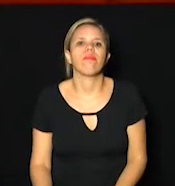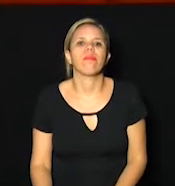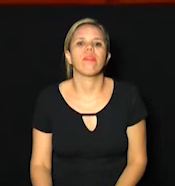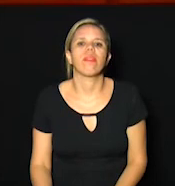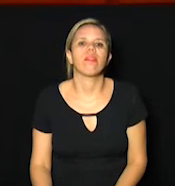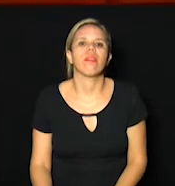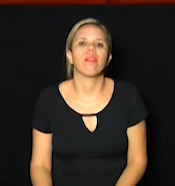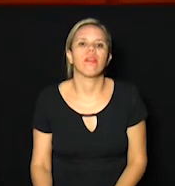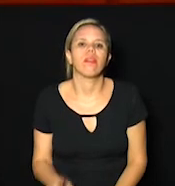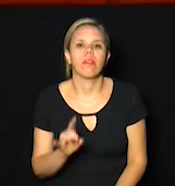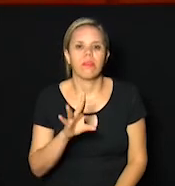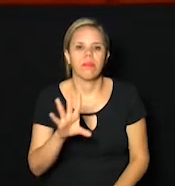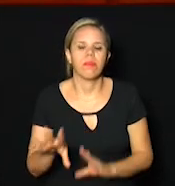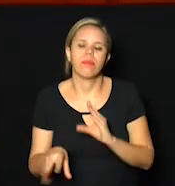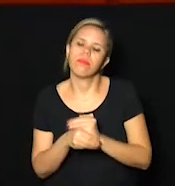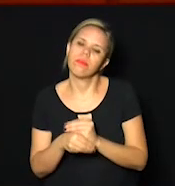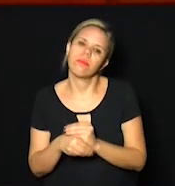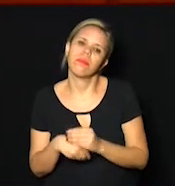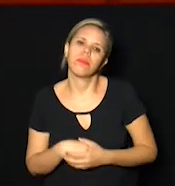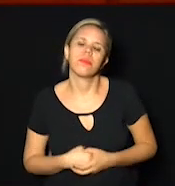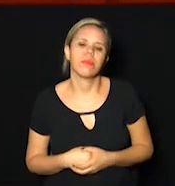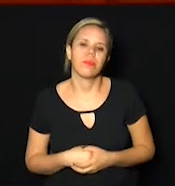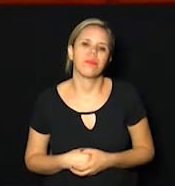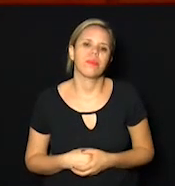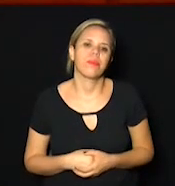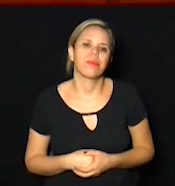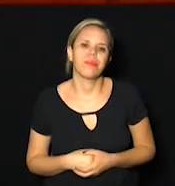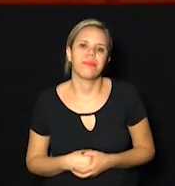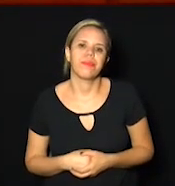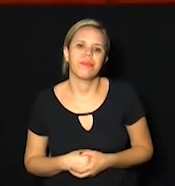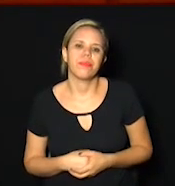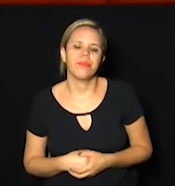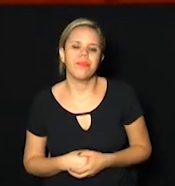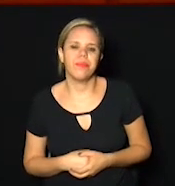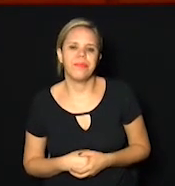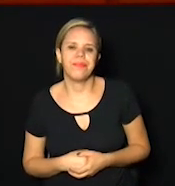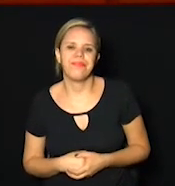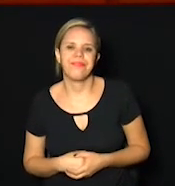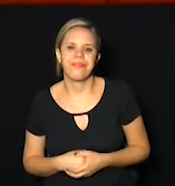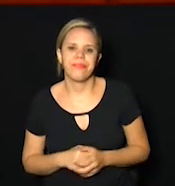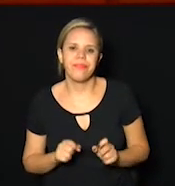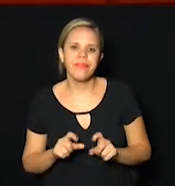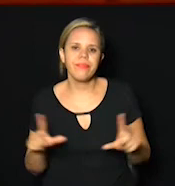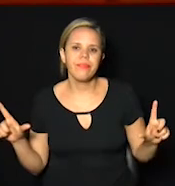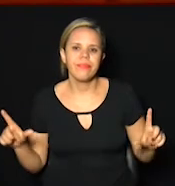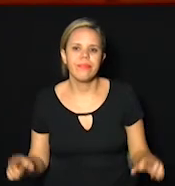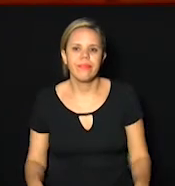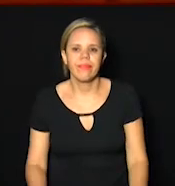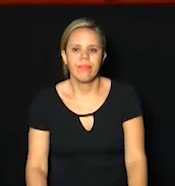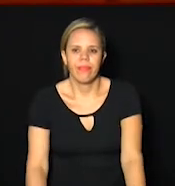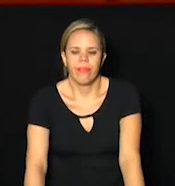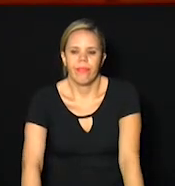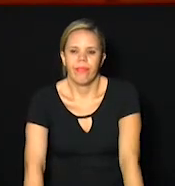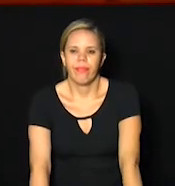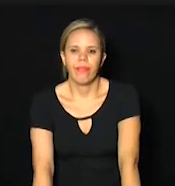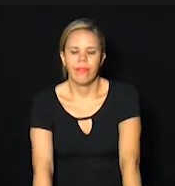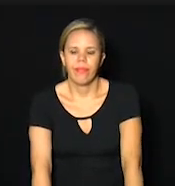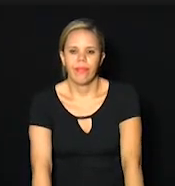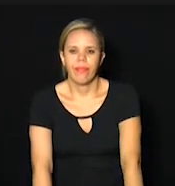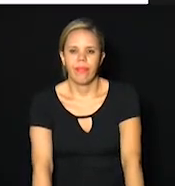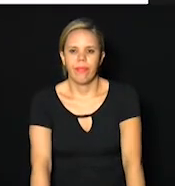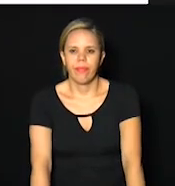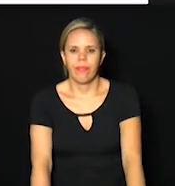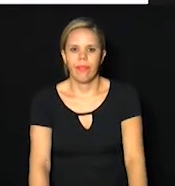vou só para concluir, buscar de novo aqui a tela. A gente nessa